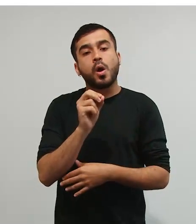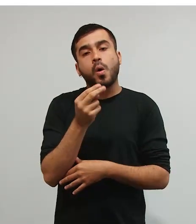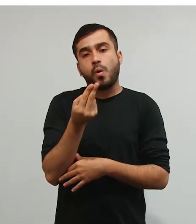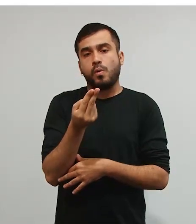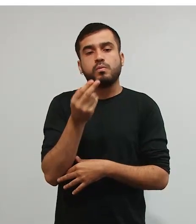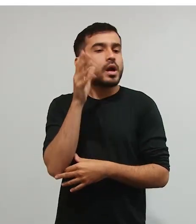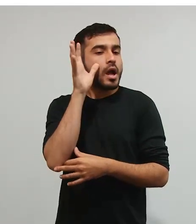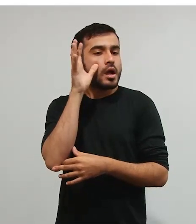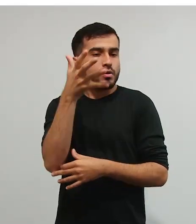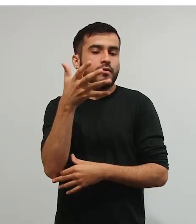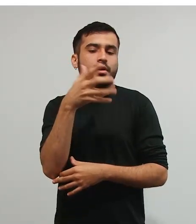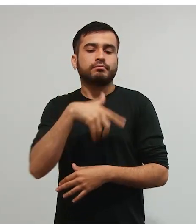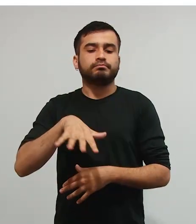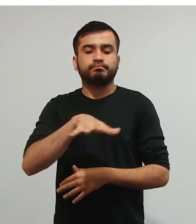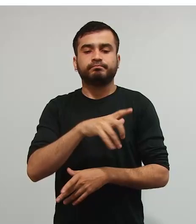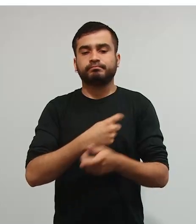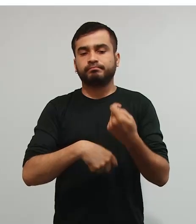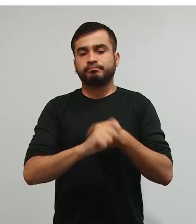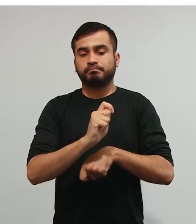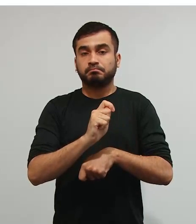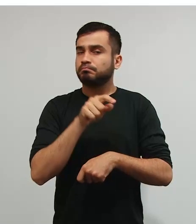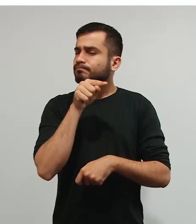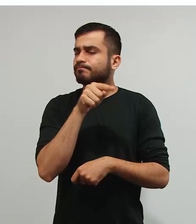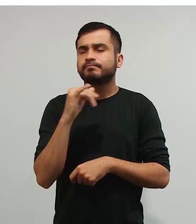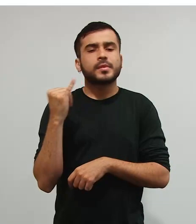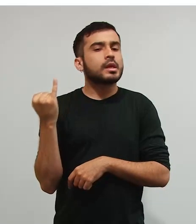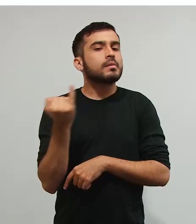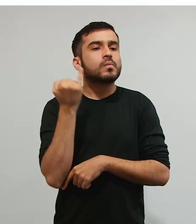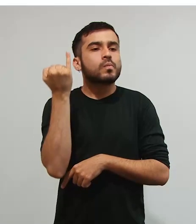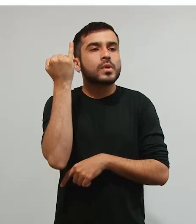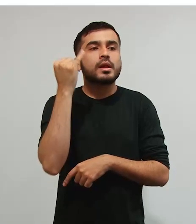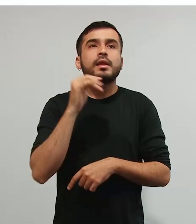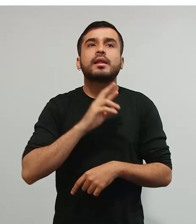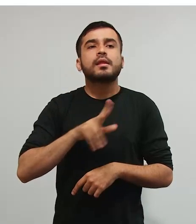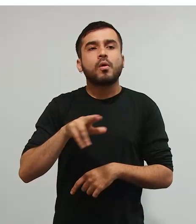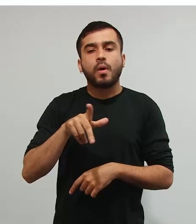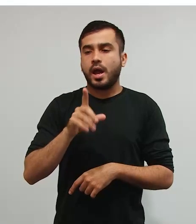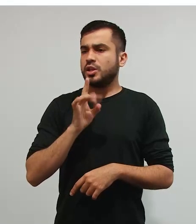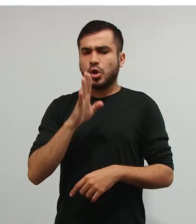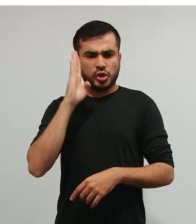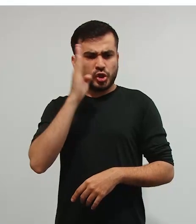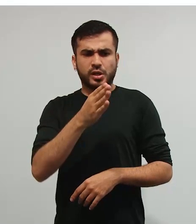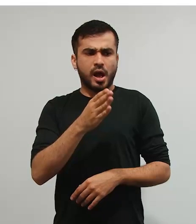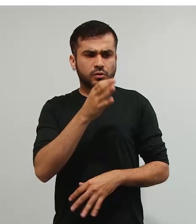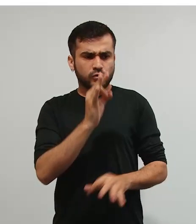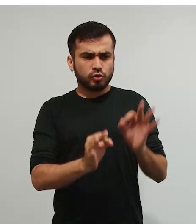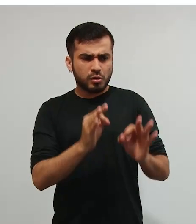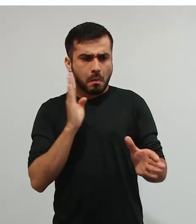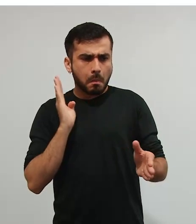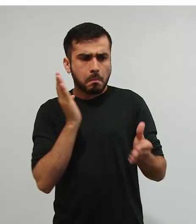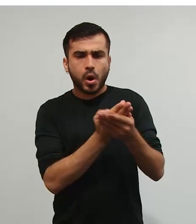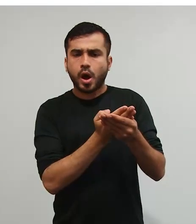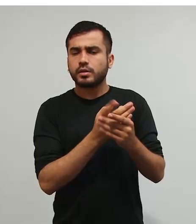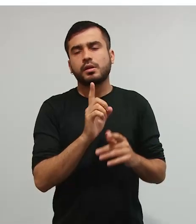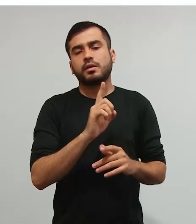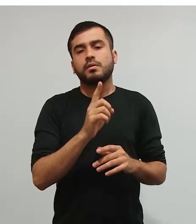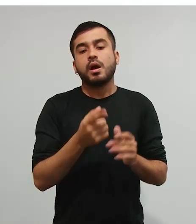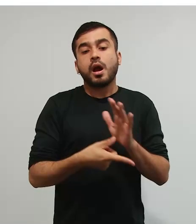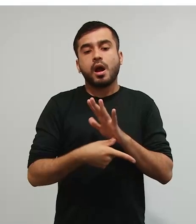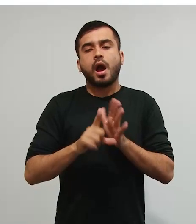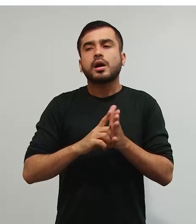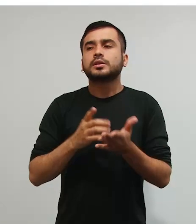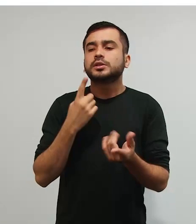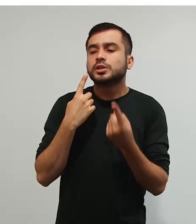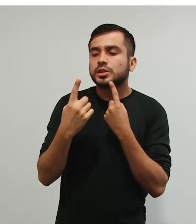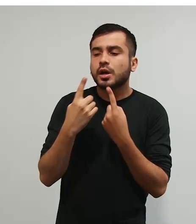solução administrativa. Isso é super importante. Não é sair por aí judicializando. Primeiro, a gente tenta conciliar ou